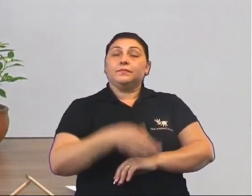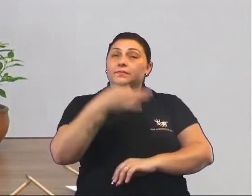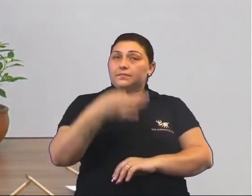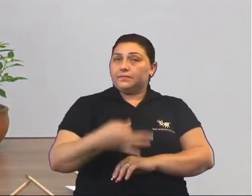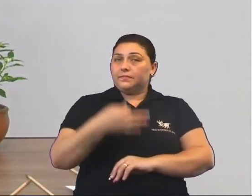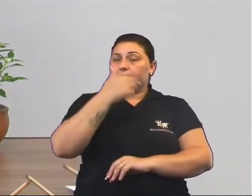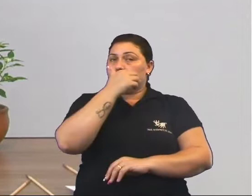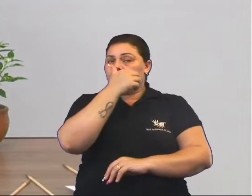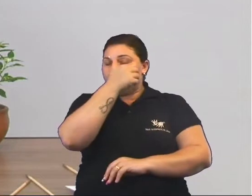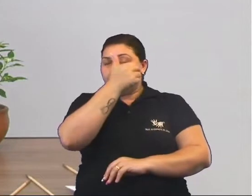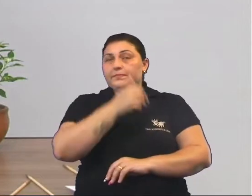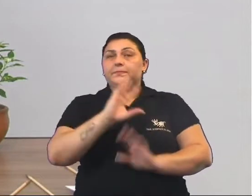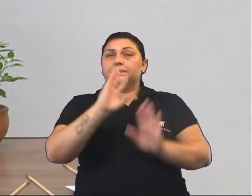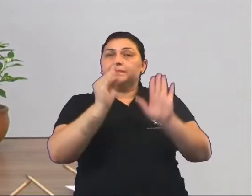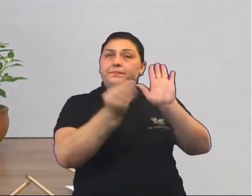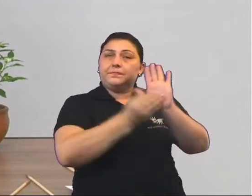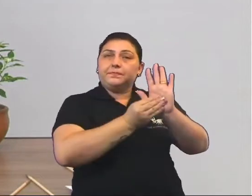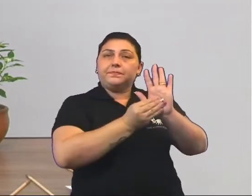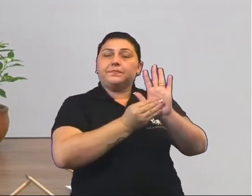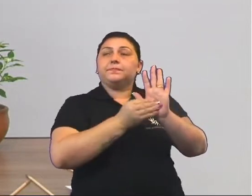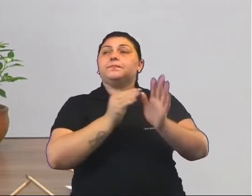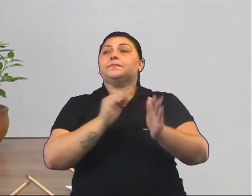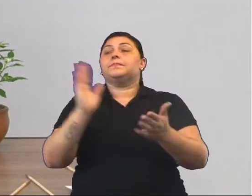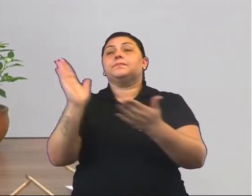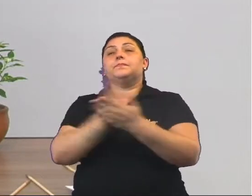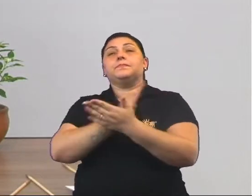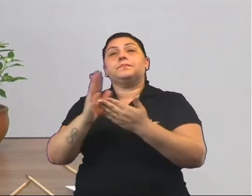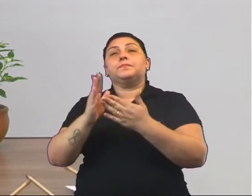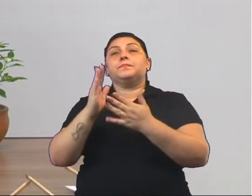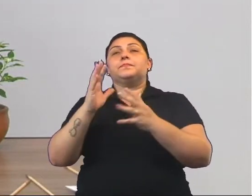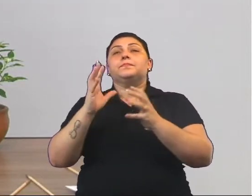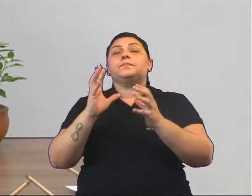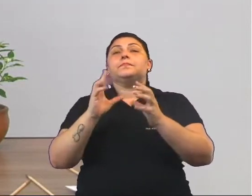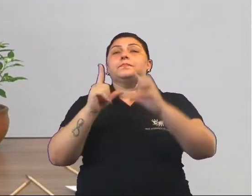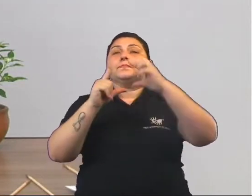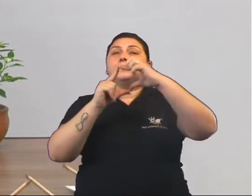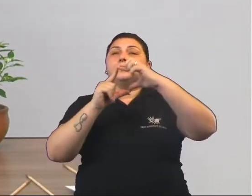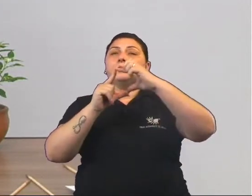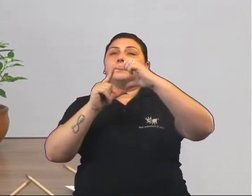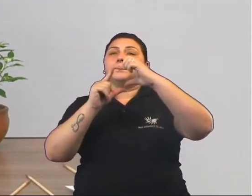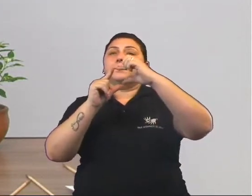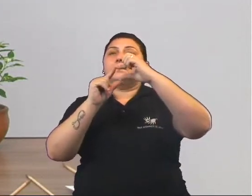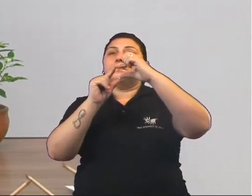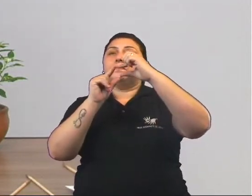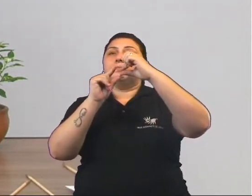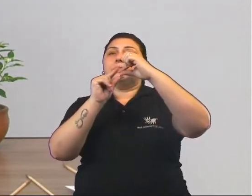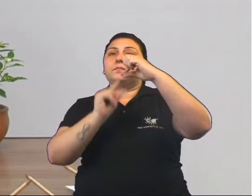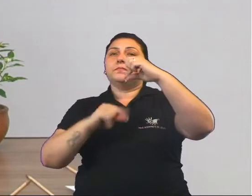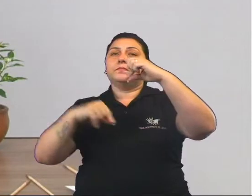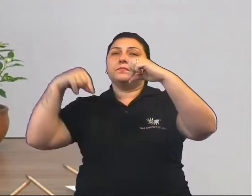Certo? Vou colar aqui mais algumas folhas.